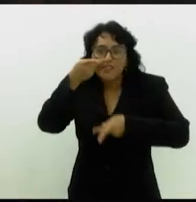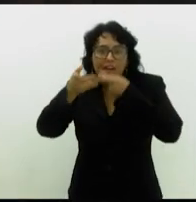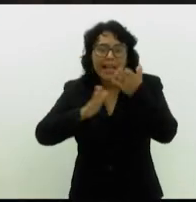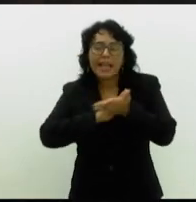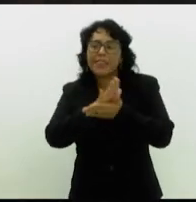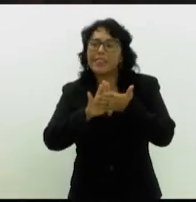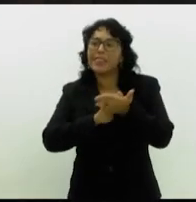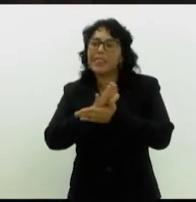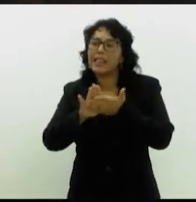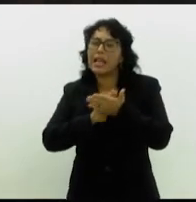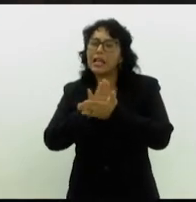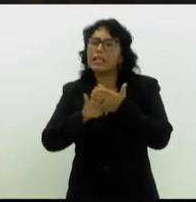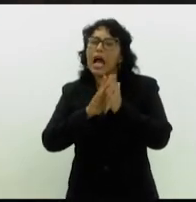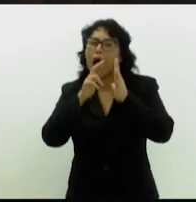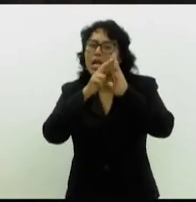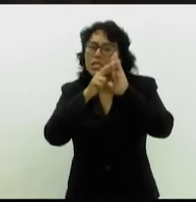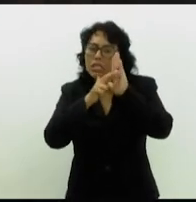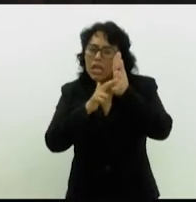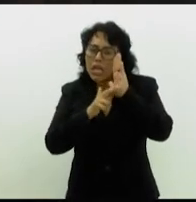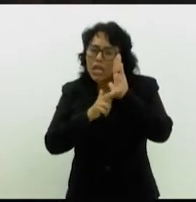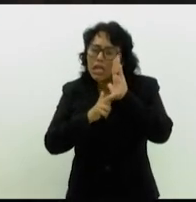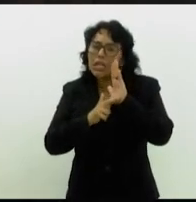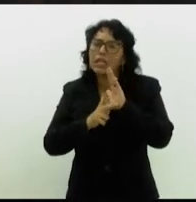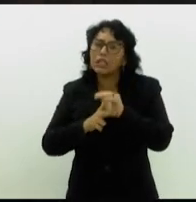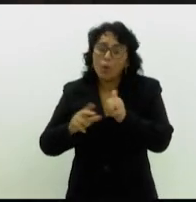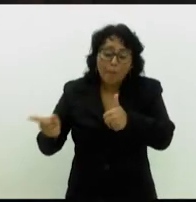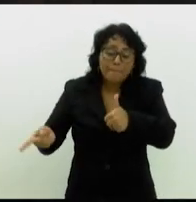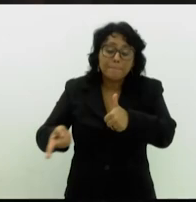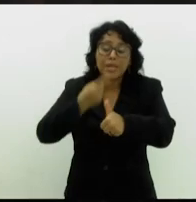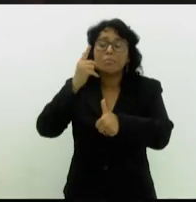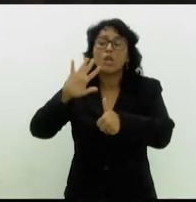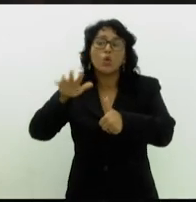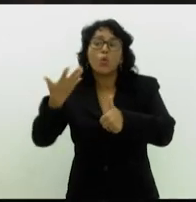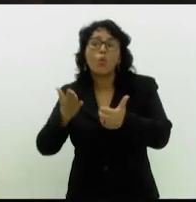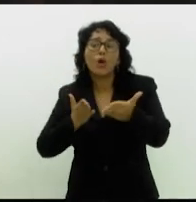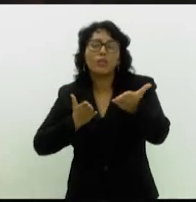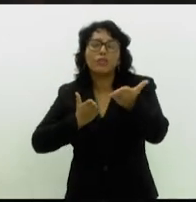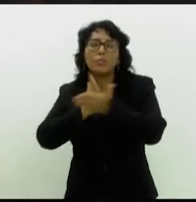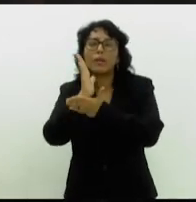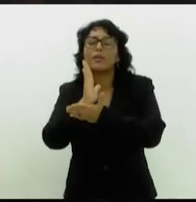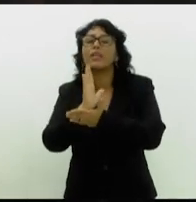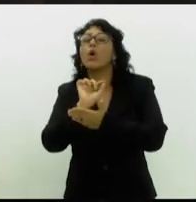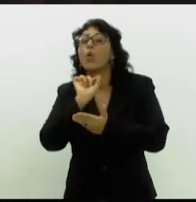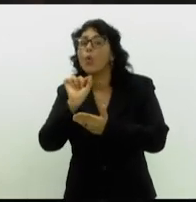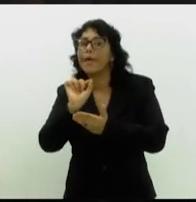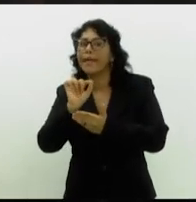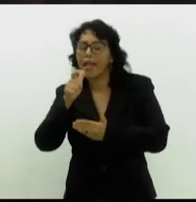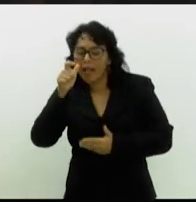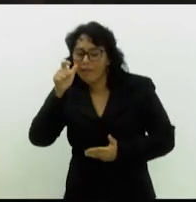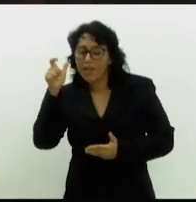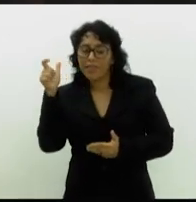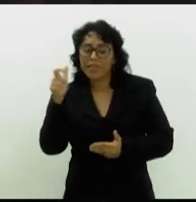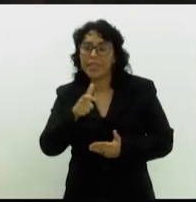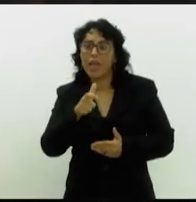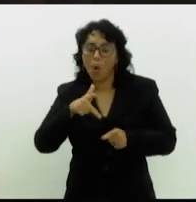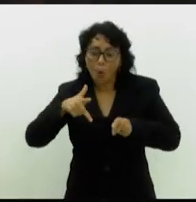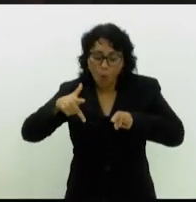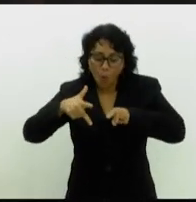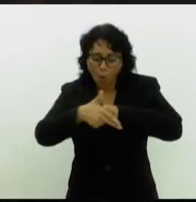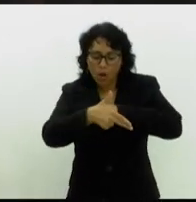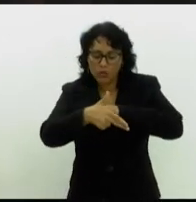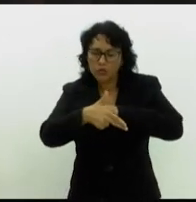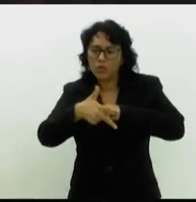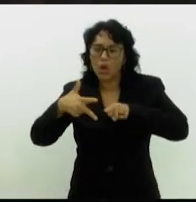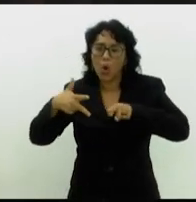o regime lá no primeiro quando foi aprovado previa o corte gradativo para redução de no mínimo